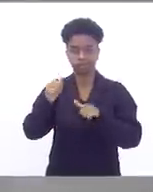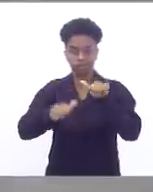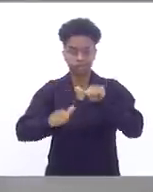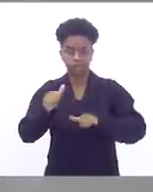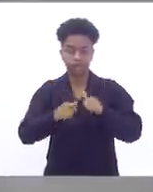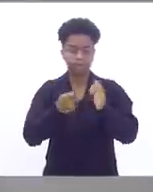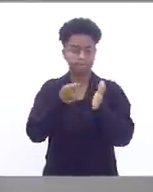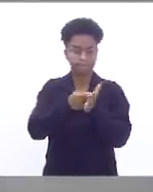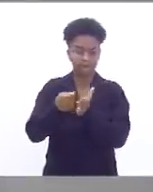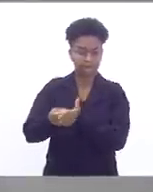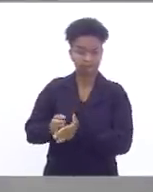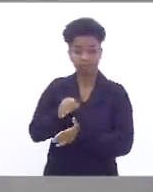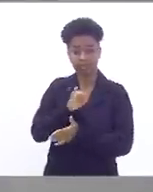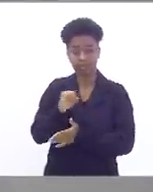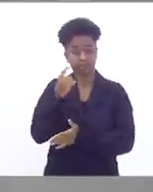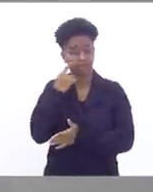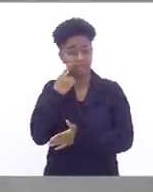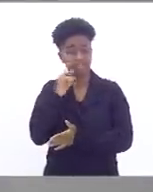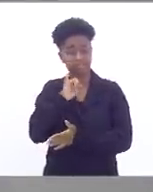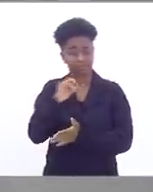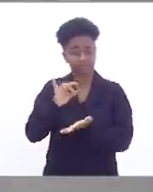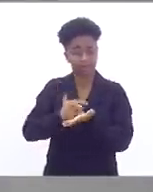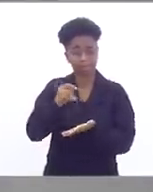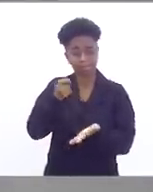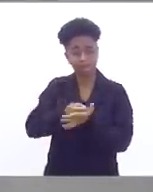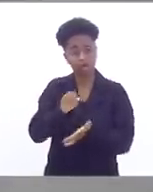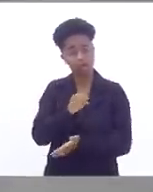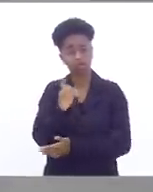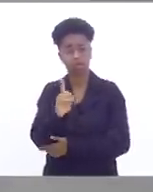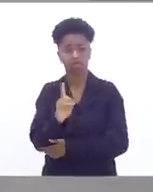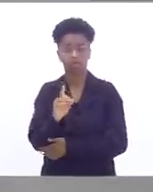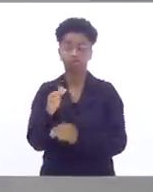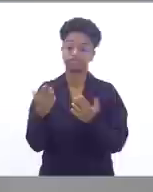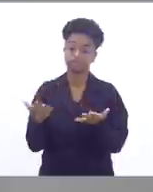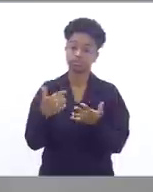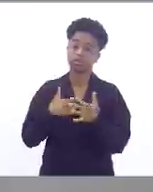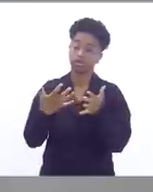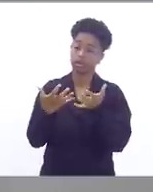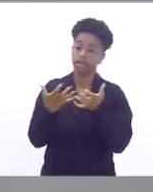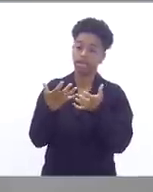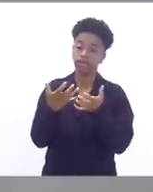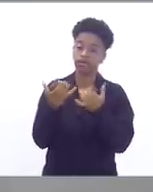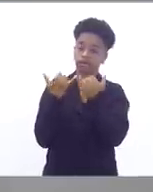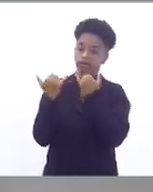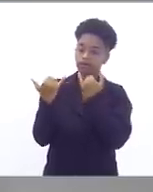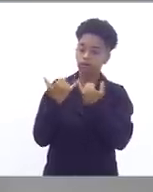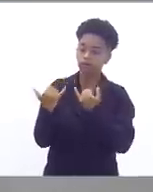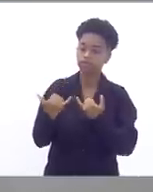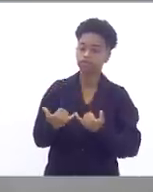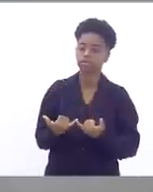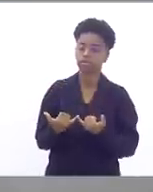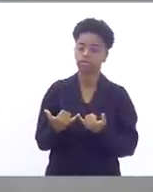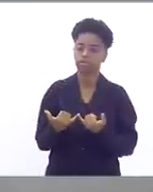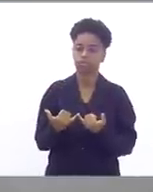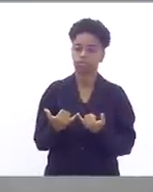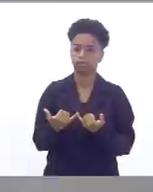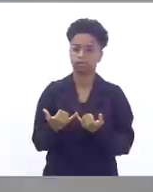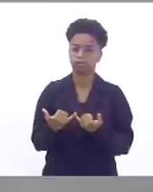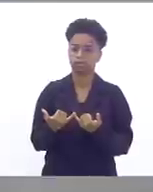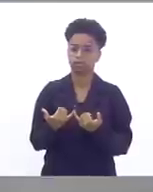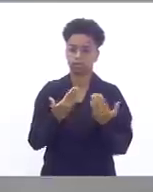efetivamente se foi pago ou não então eu queria uma informação aí do do